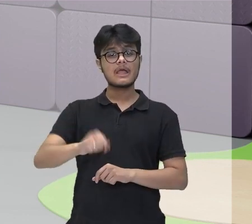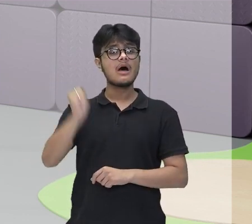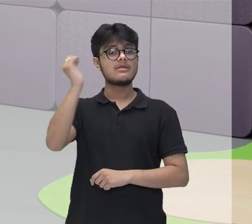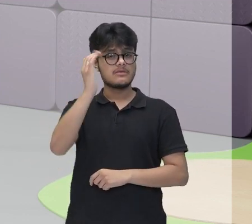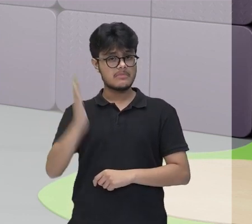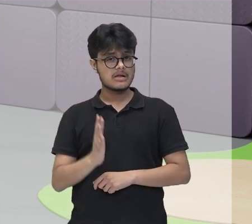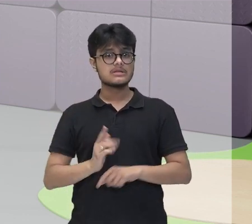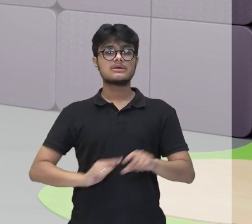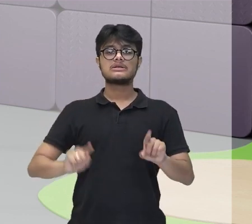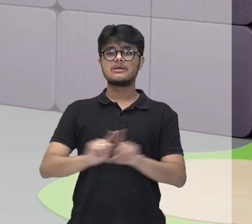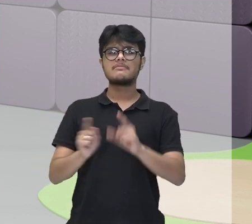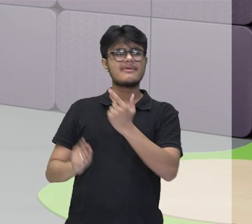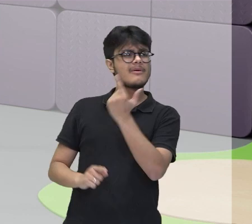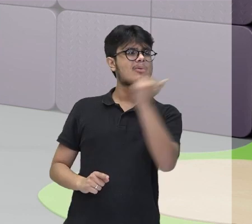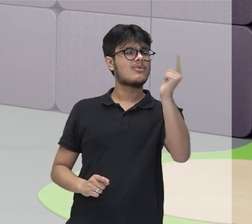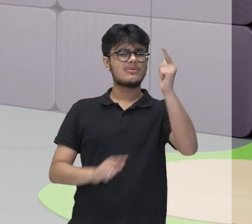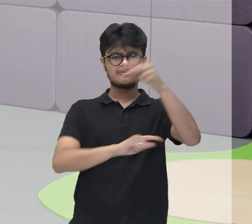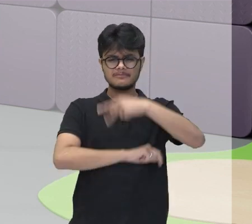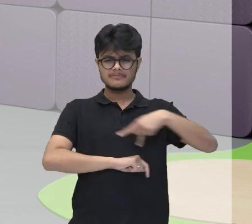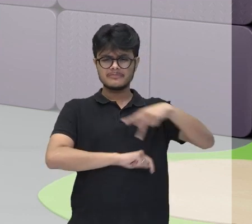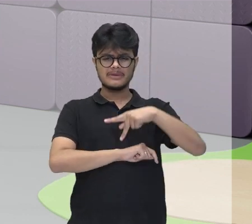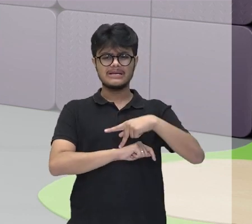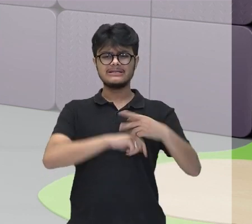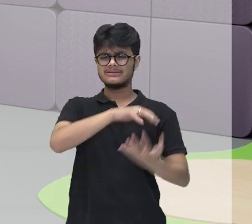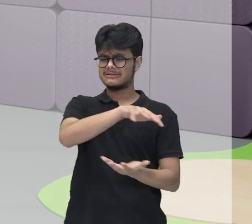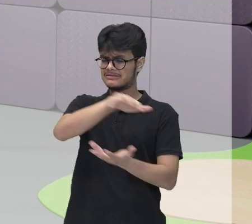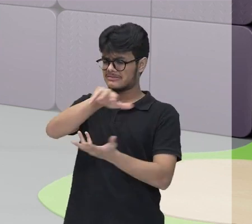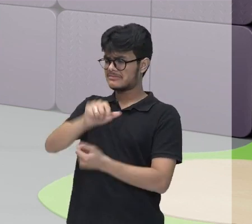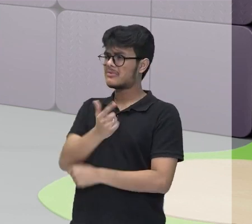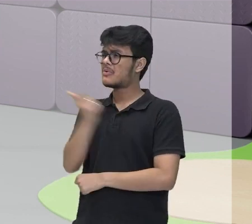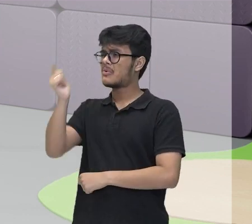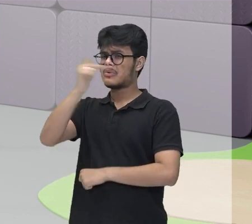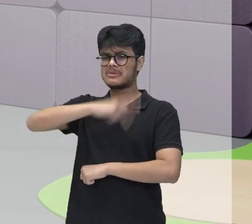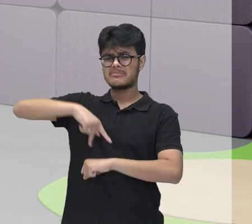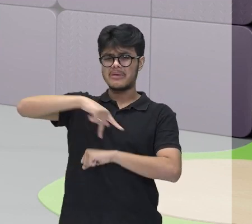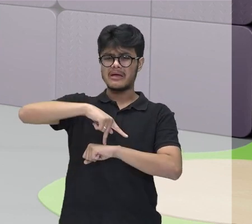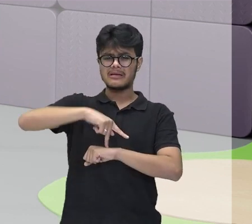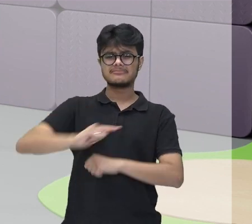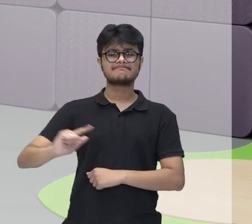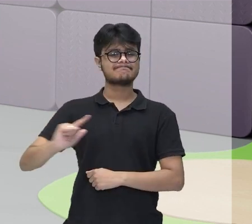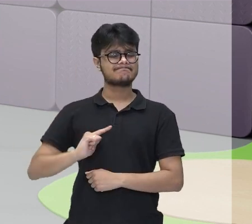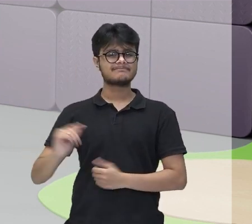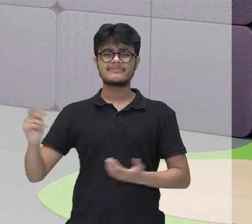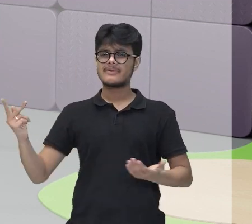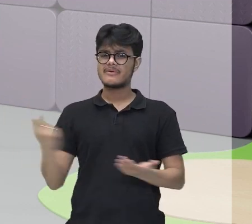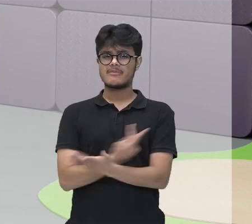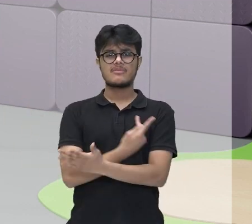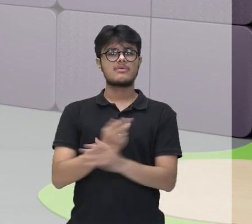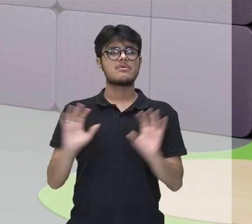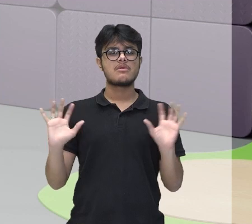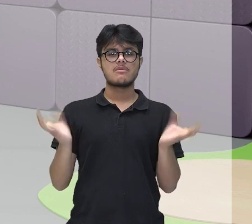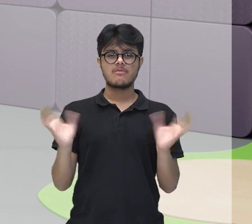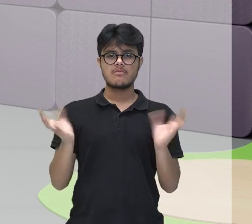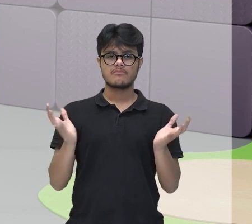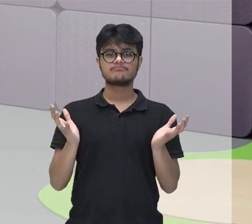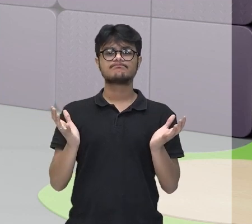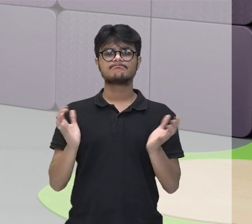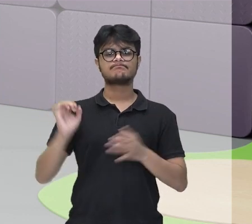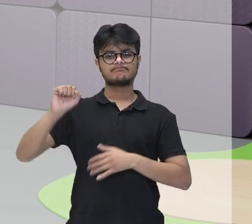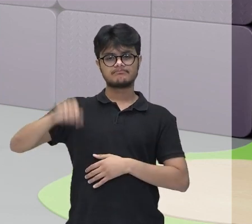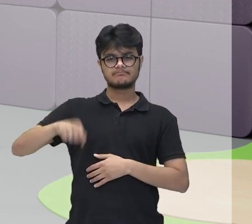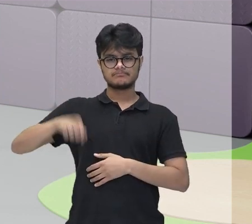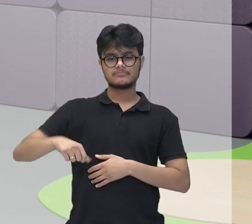Brasil, como em várias regiões do mundo, em vários outros países, estes eventos climáticos, né,